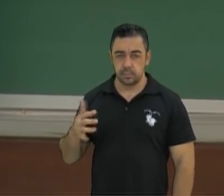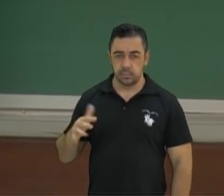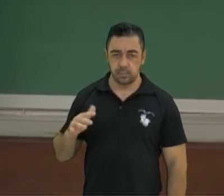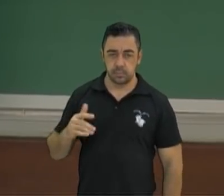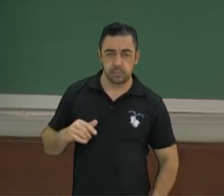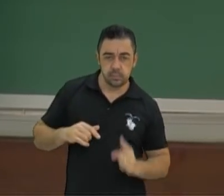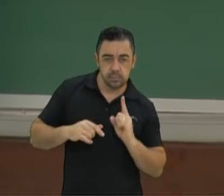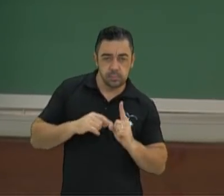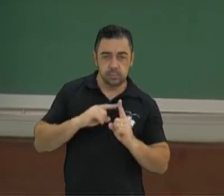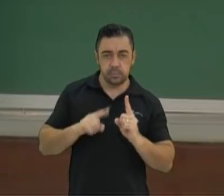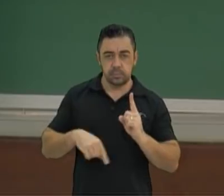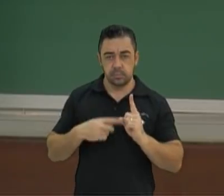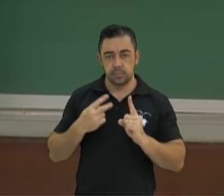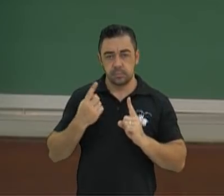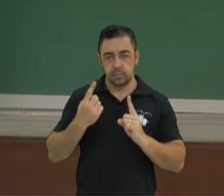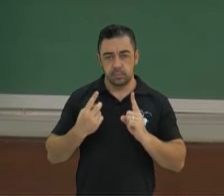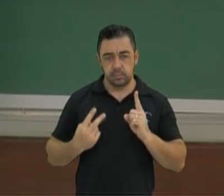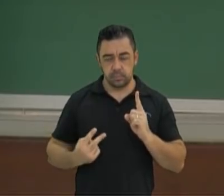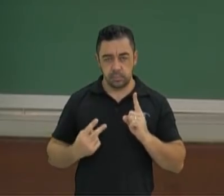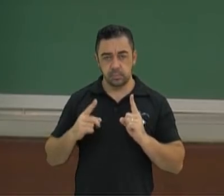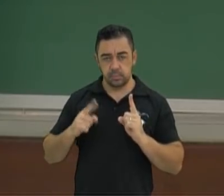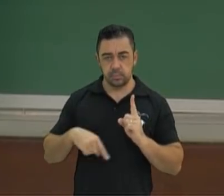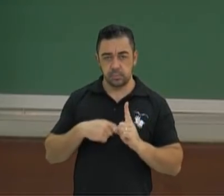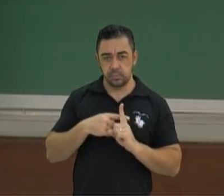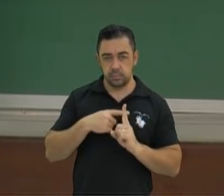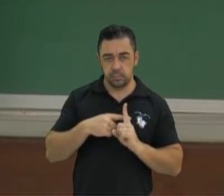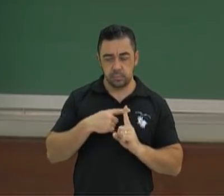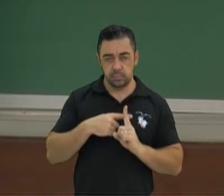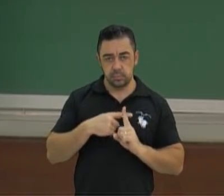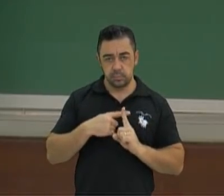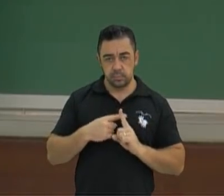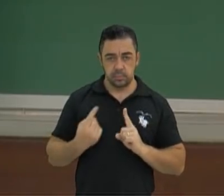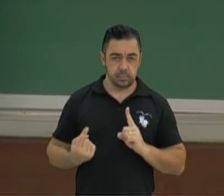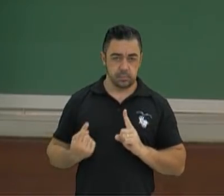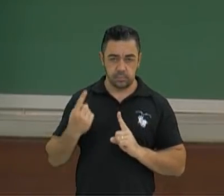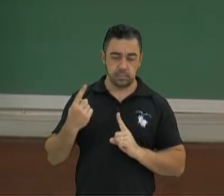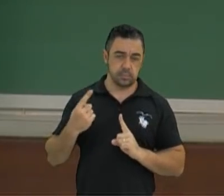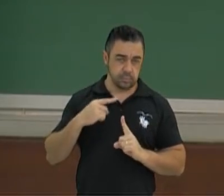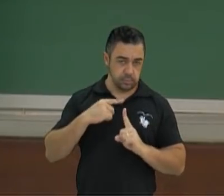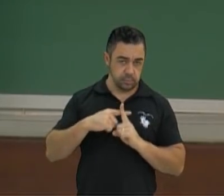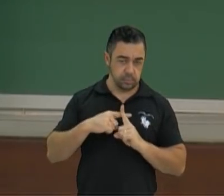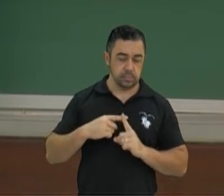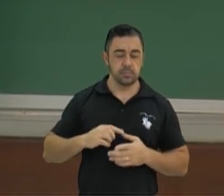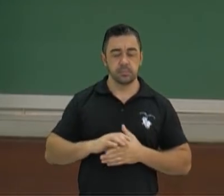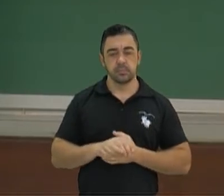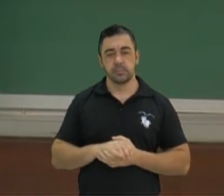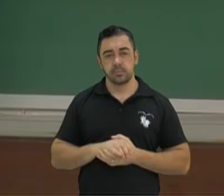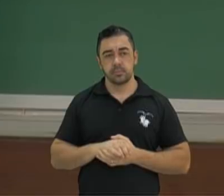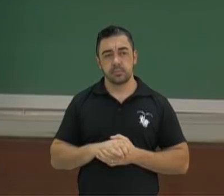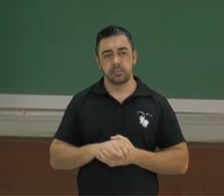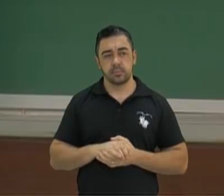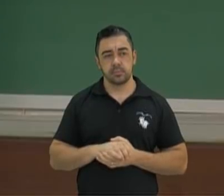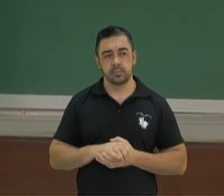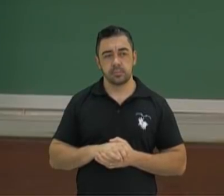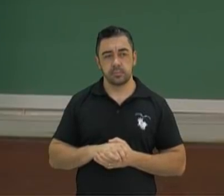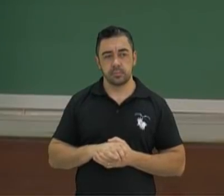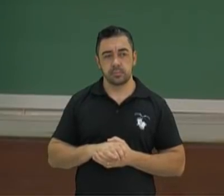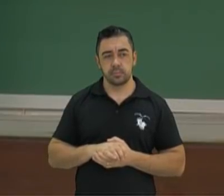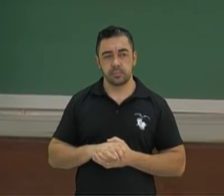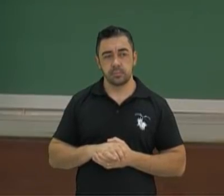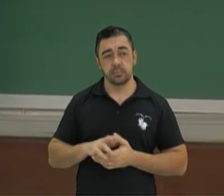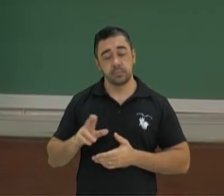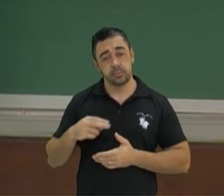ficar positiva. Então, vai ser 1,5 grau positivo, ok? Bom,